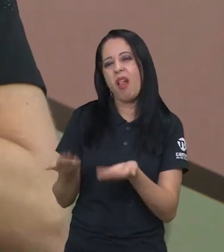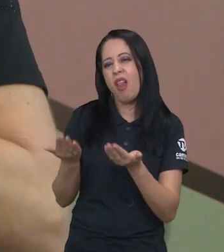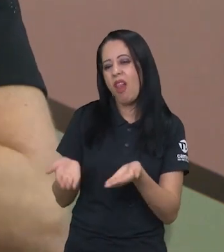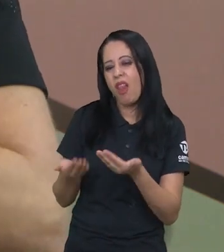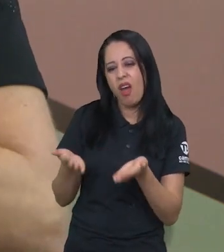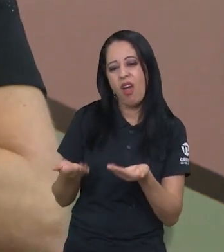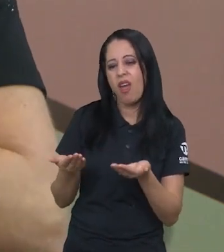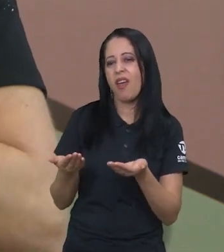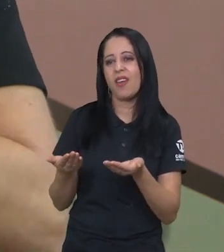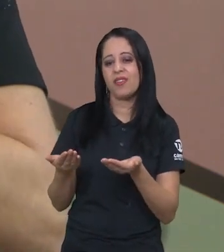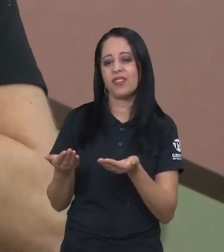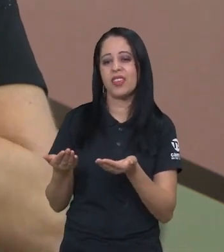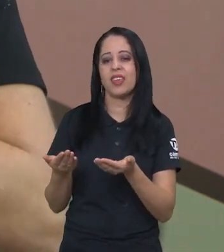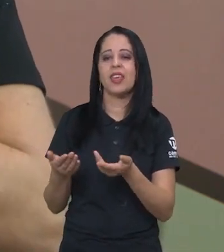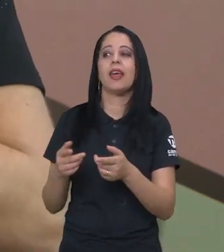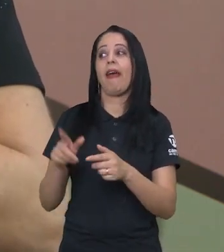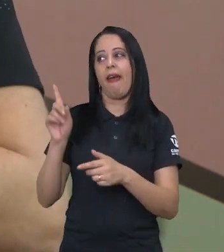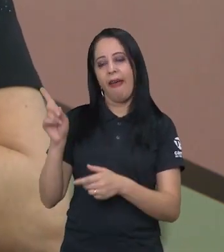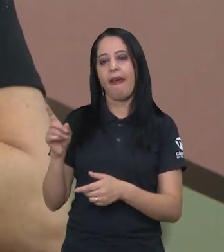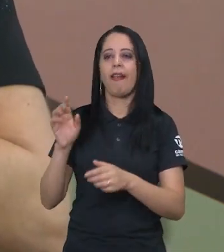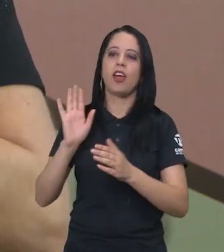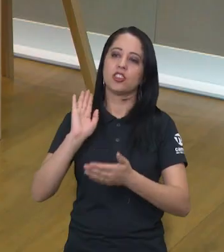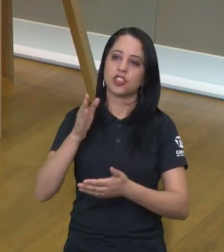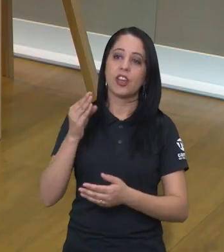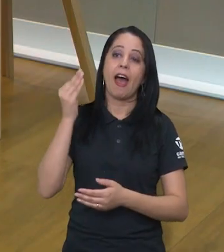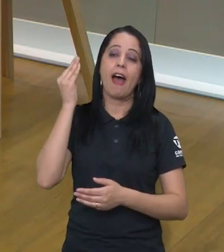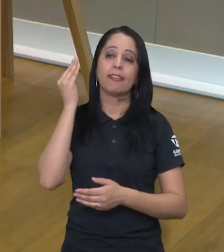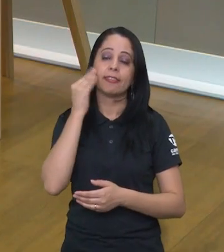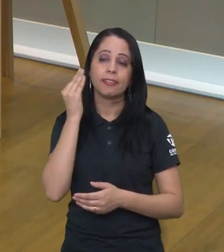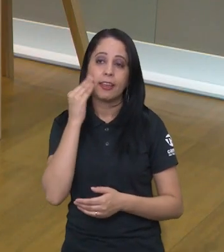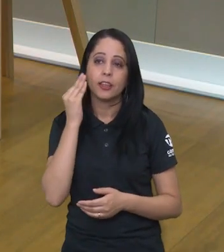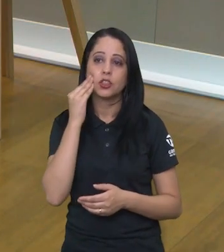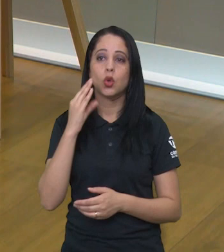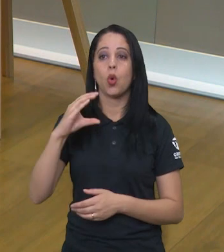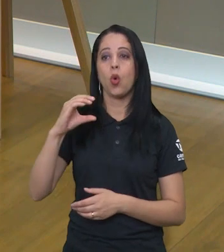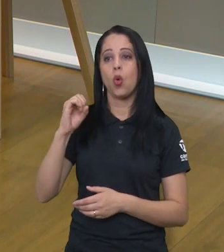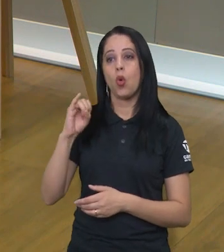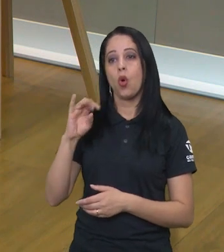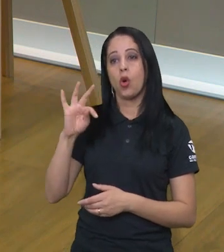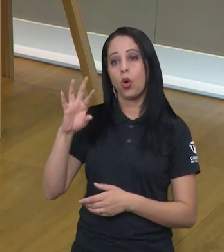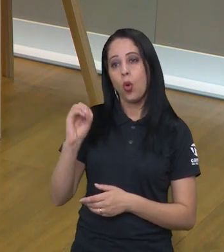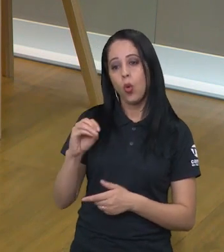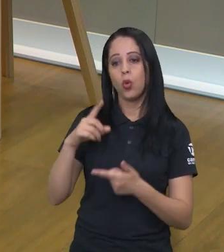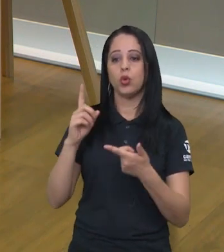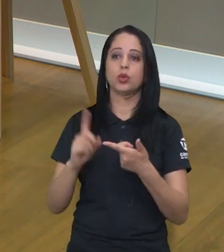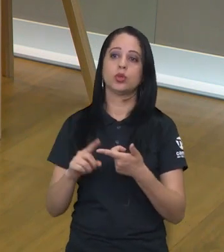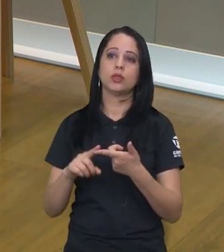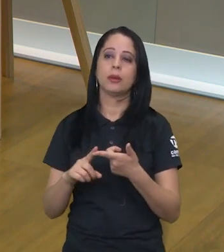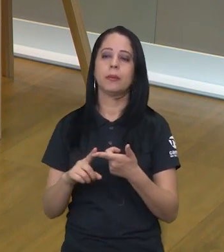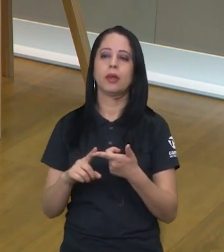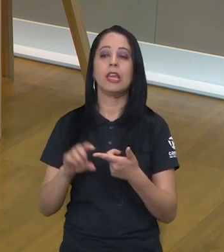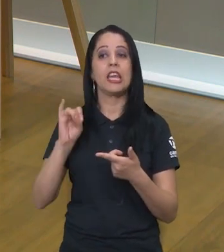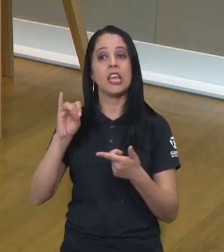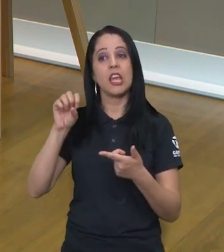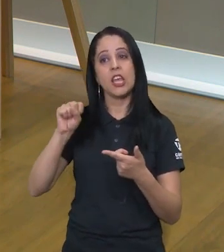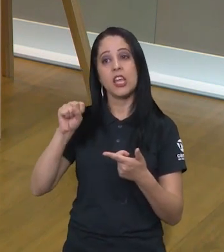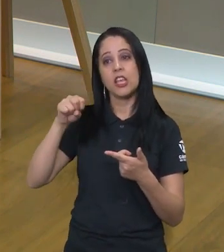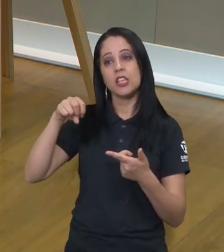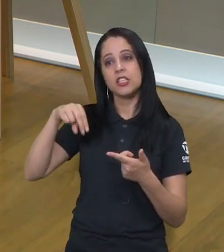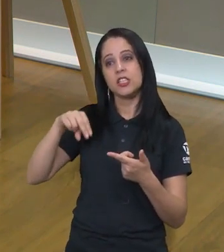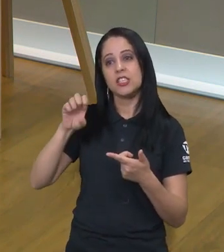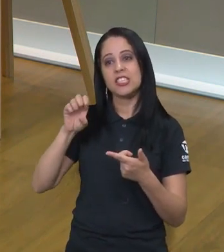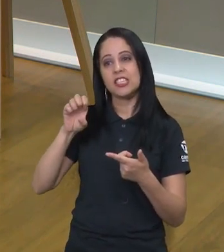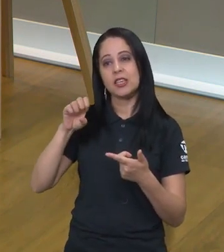fala no que a Edilane fez, que ela fez coito programado e inseminação artificial. O que é a inseminação artificial que todo